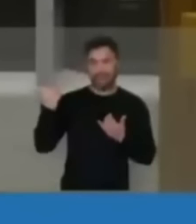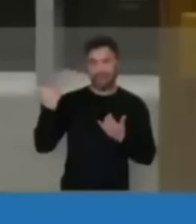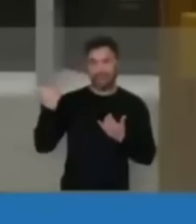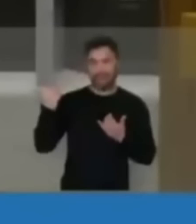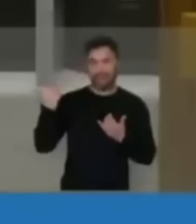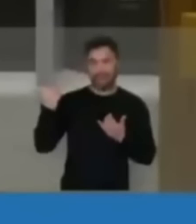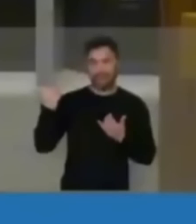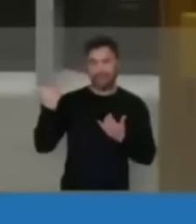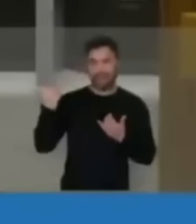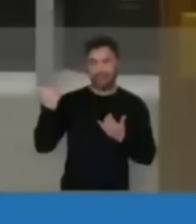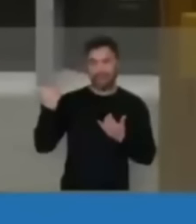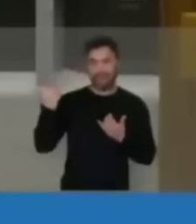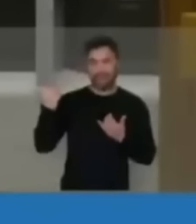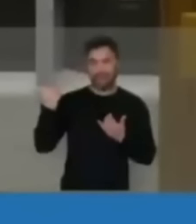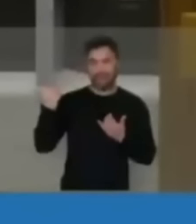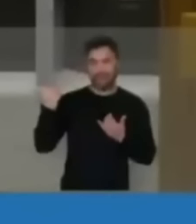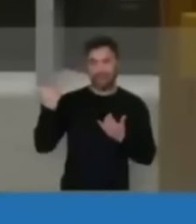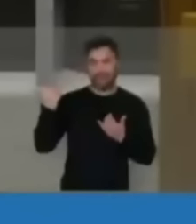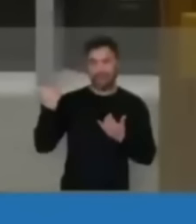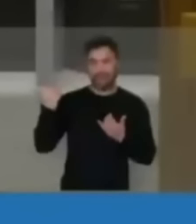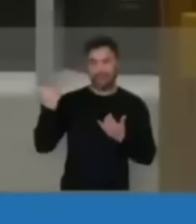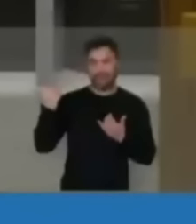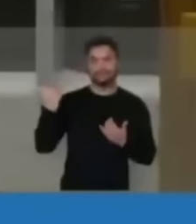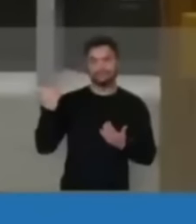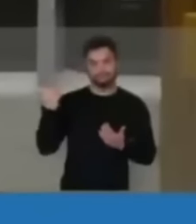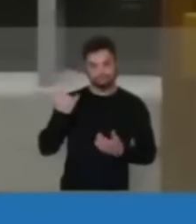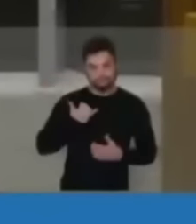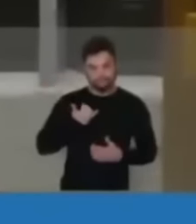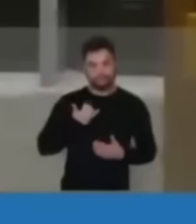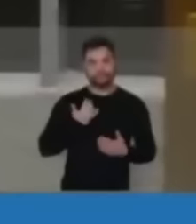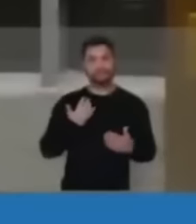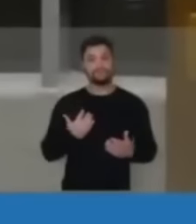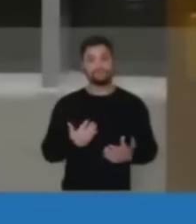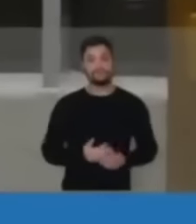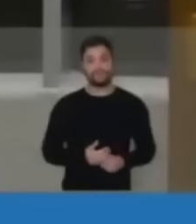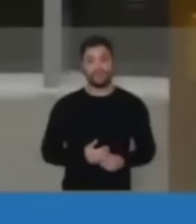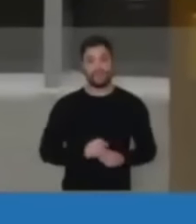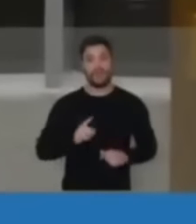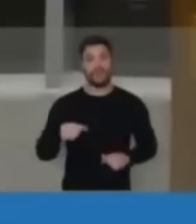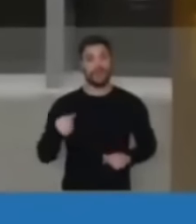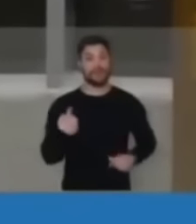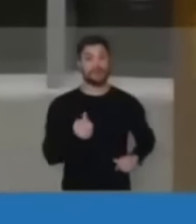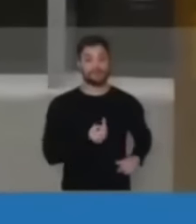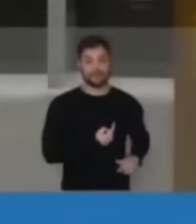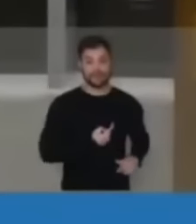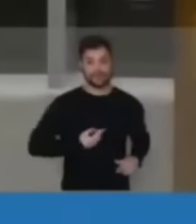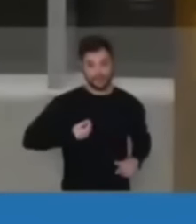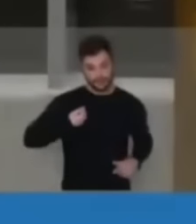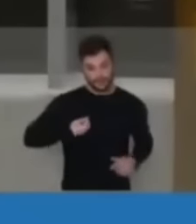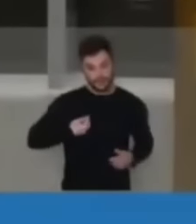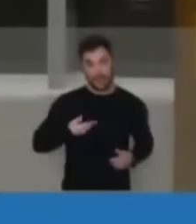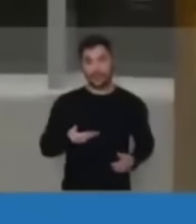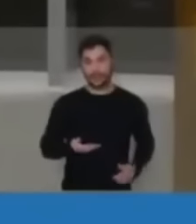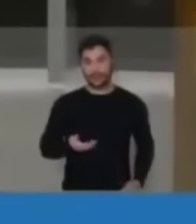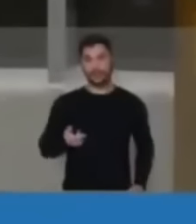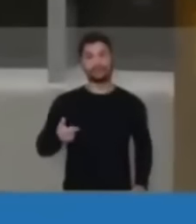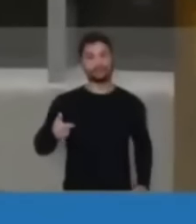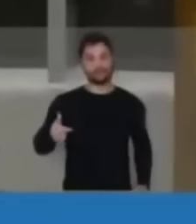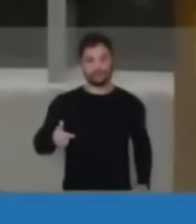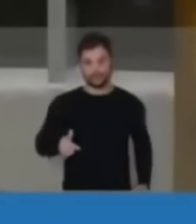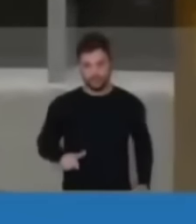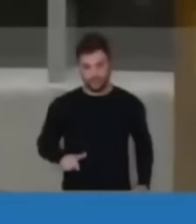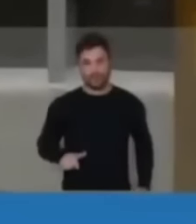Joga no chat a tag Brasil contra fake. Aqui, nós estamos aqui mais uma vez